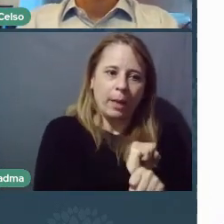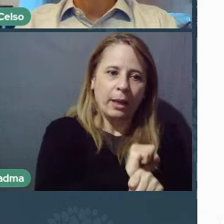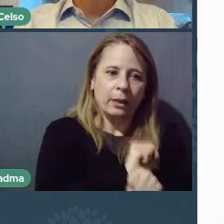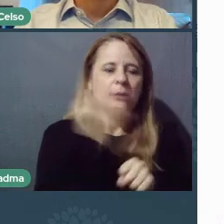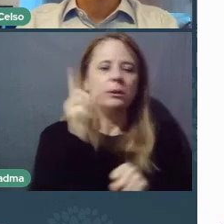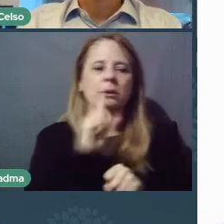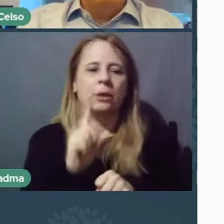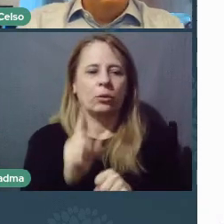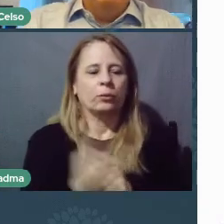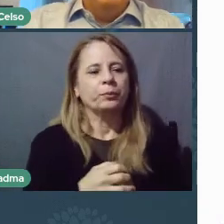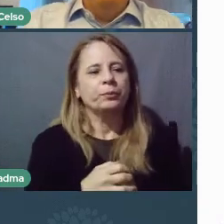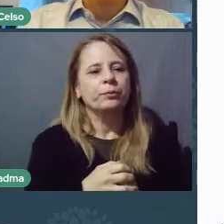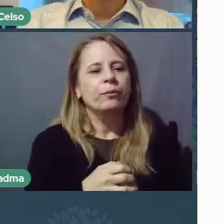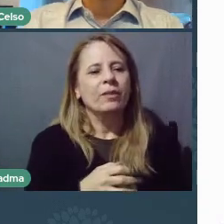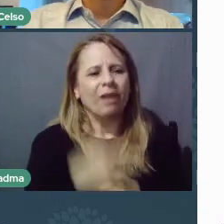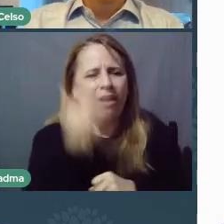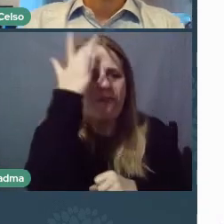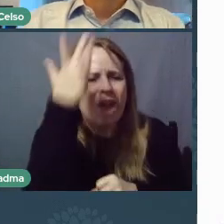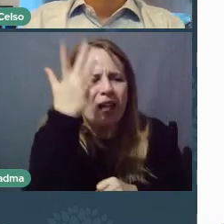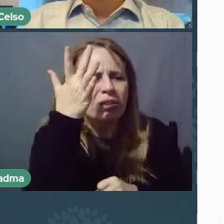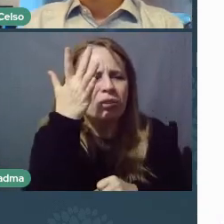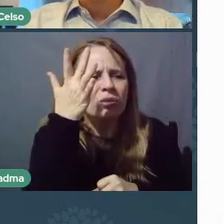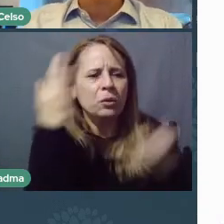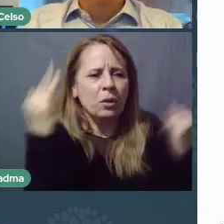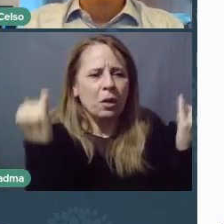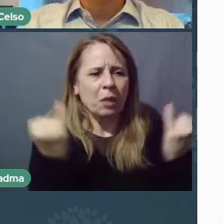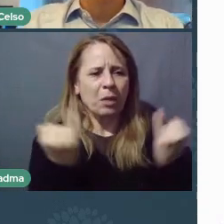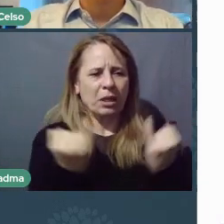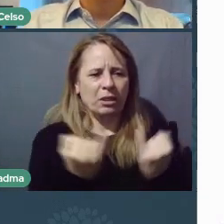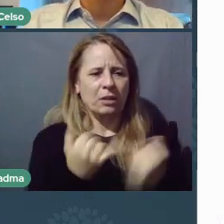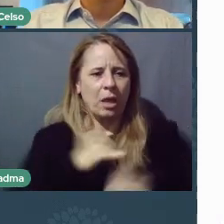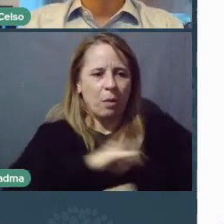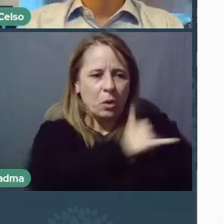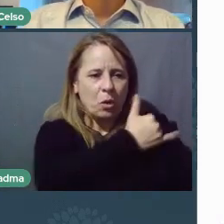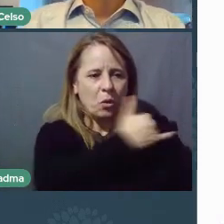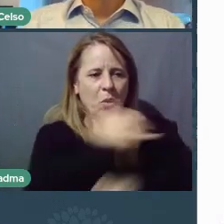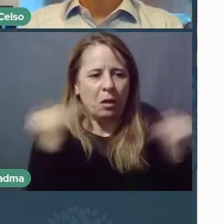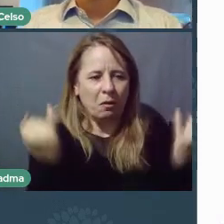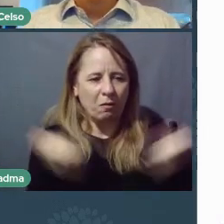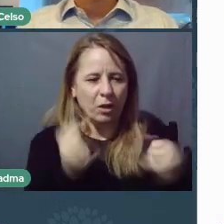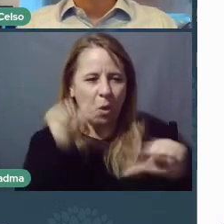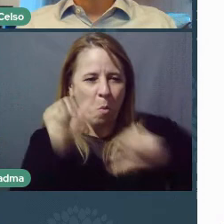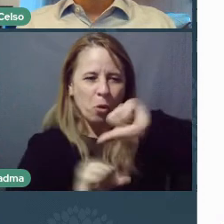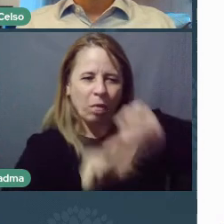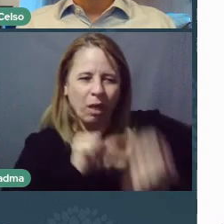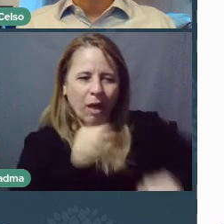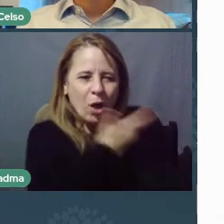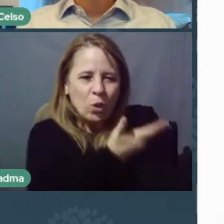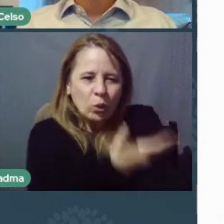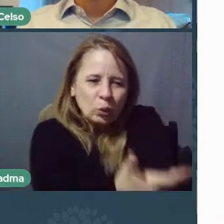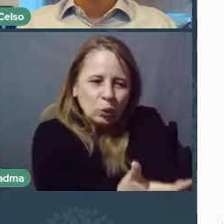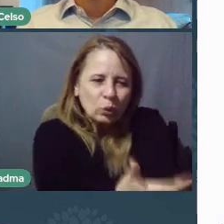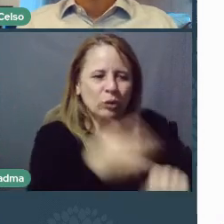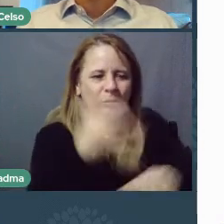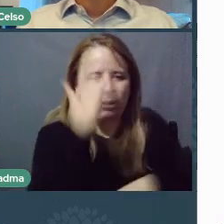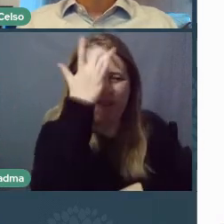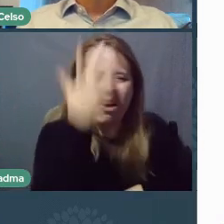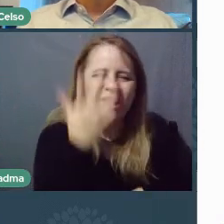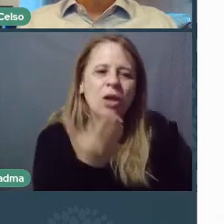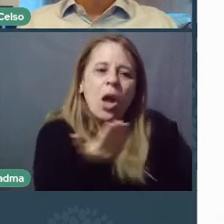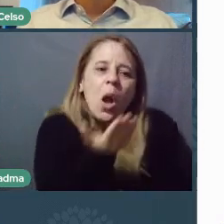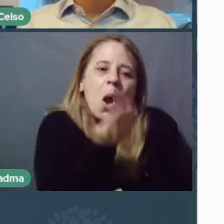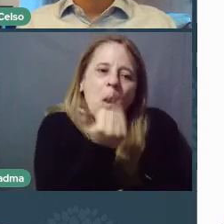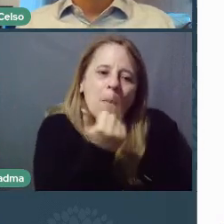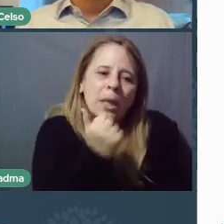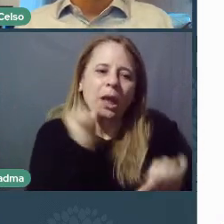Nós sabemos que não é fácil perder peso, né? Não é fácil mudar comportamento, não é fácil mudar a comida. Tudo